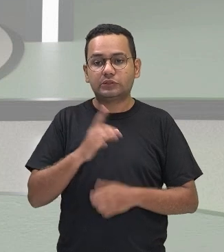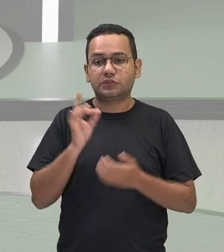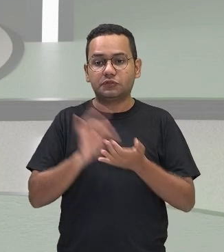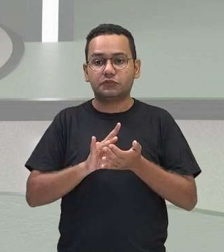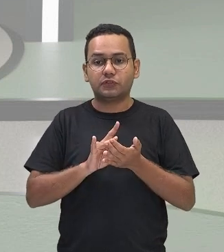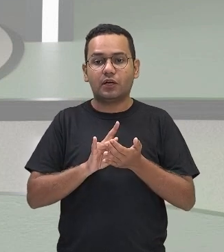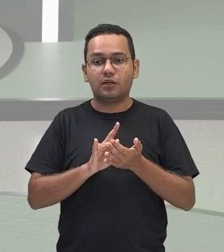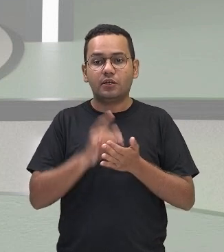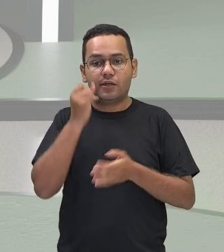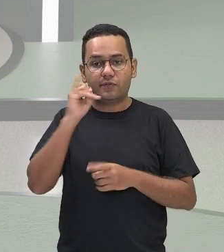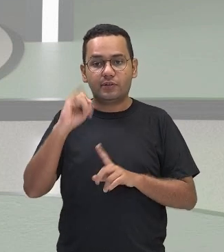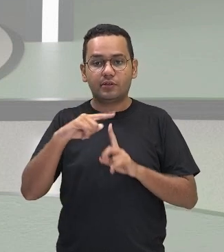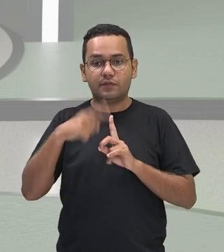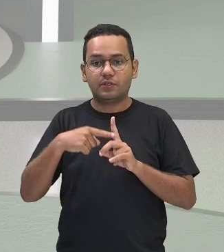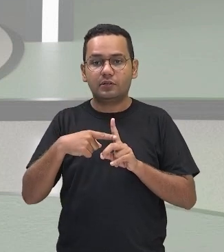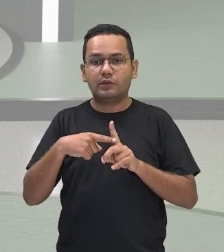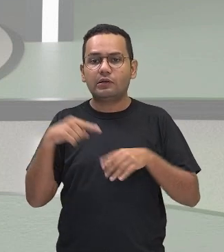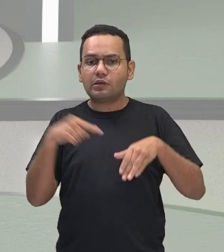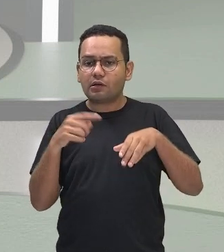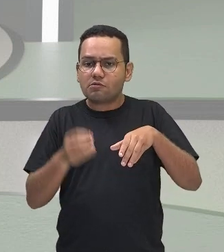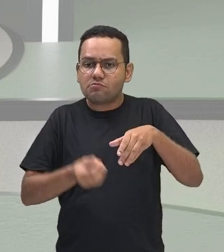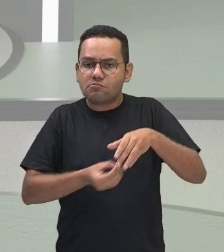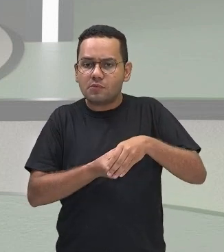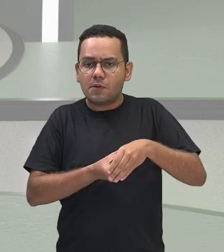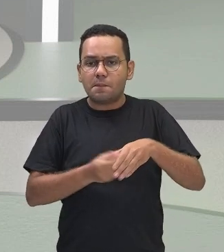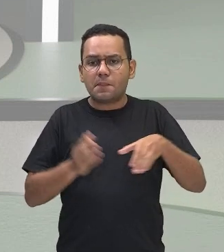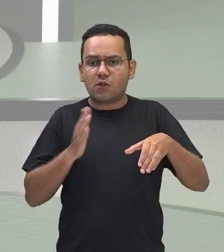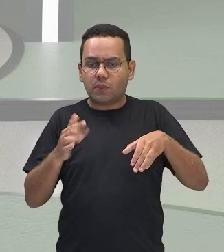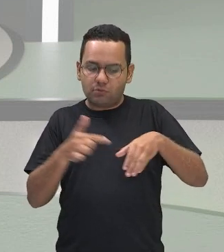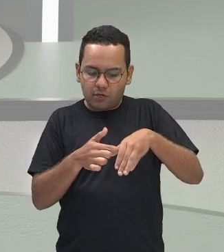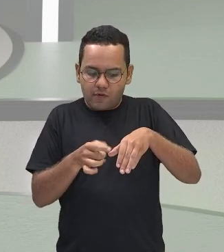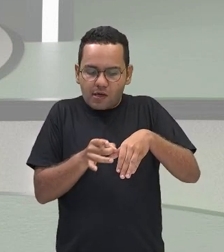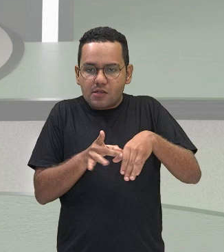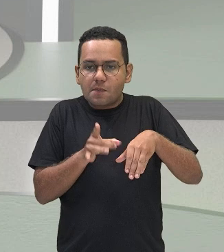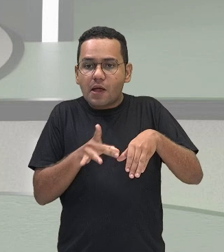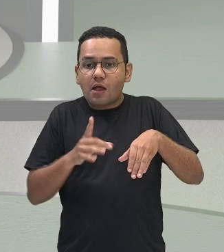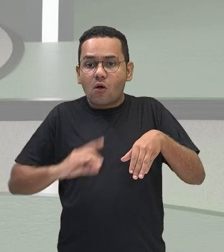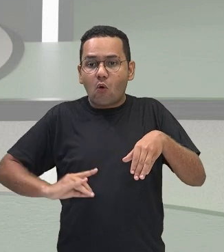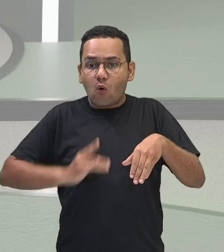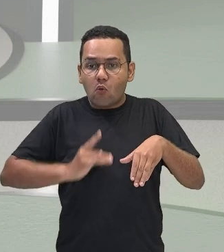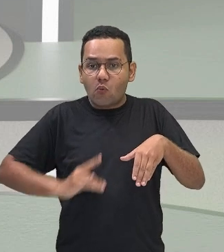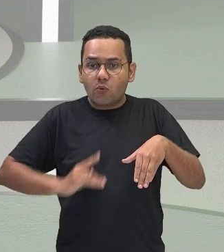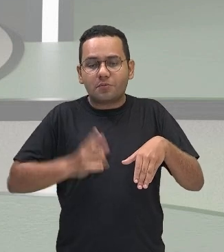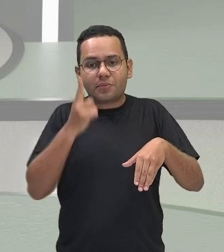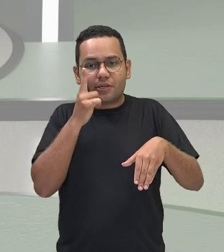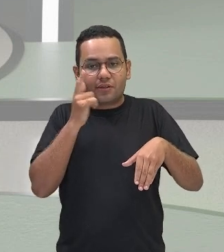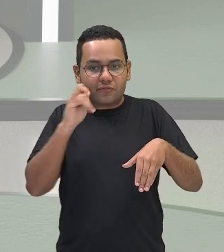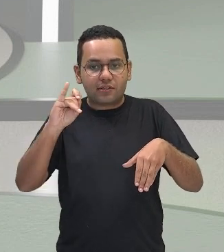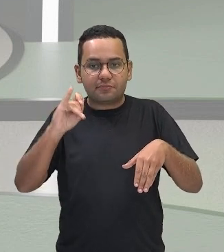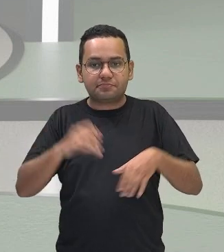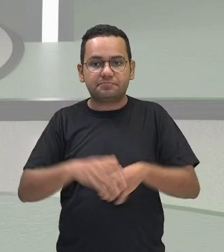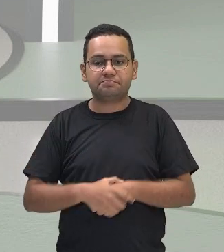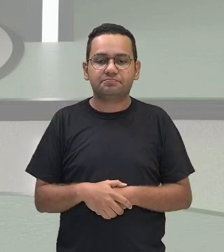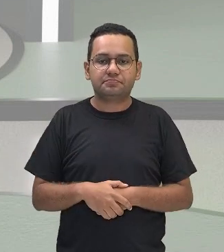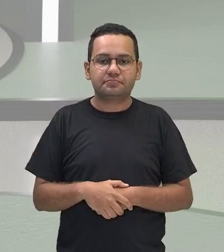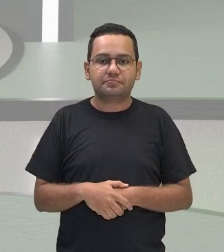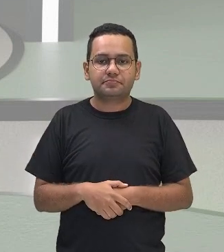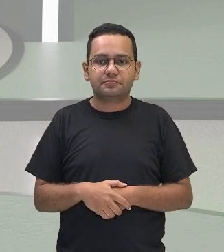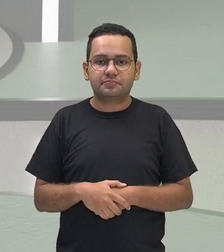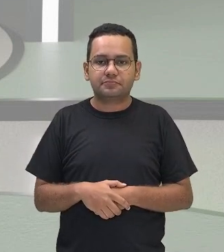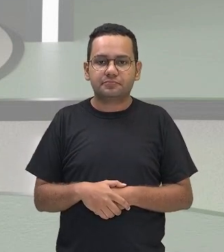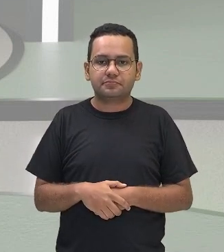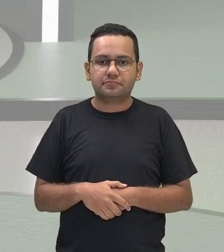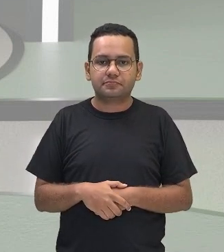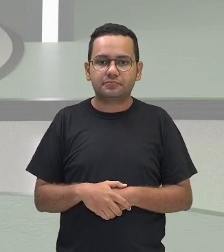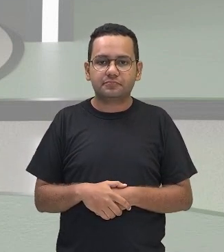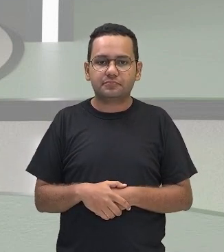né, gradativamente ali durante um certo período um hormônio para impedir que ocorra uma gravidez. Possivelmente esse aí